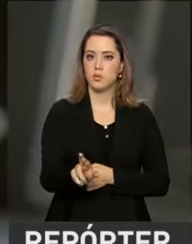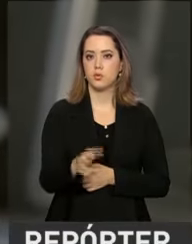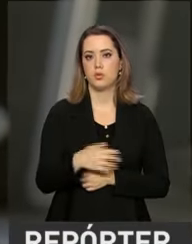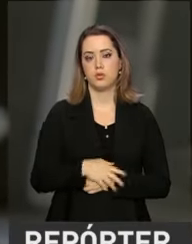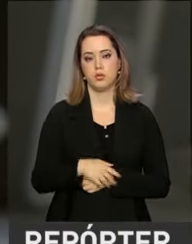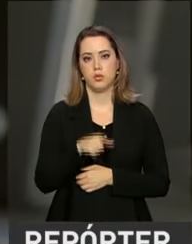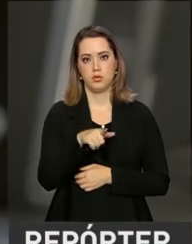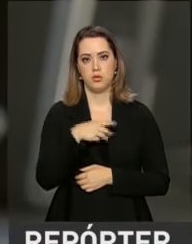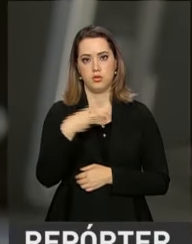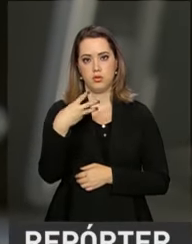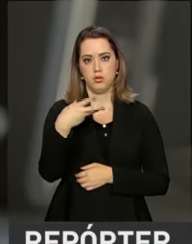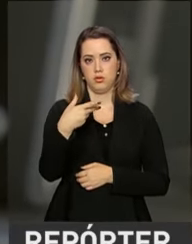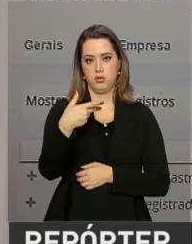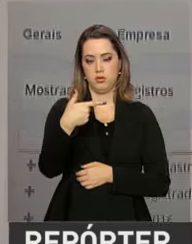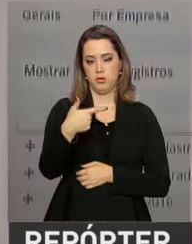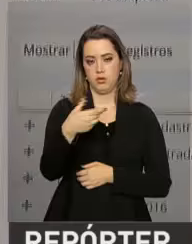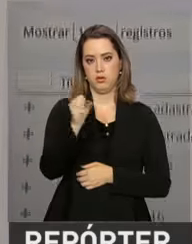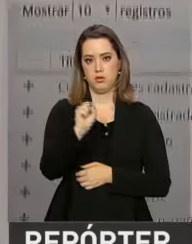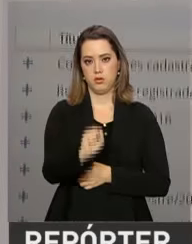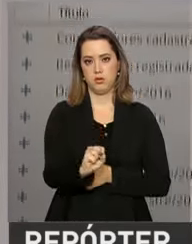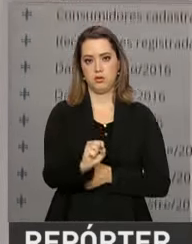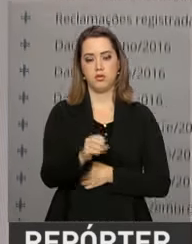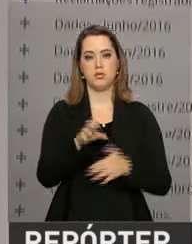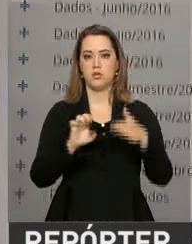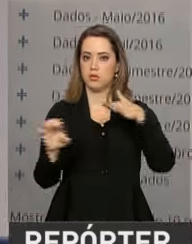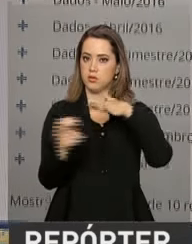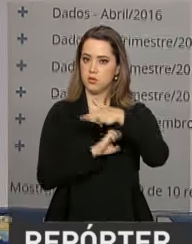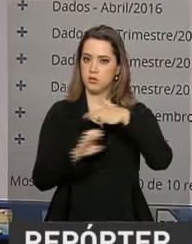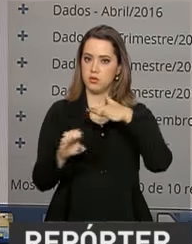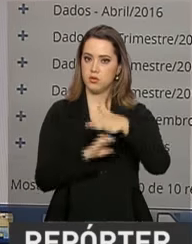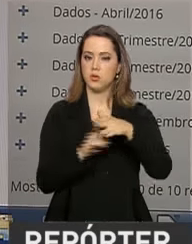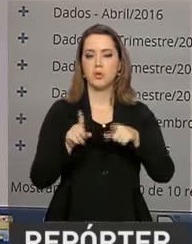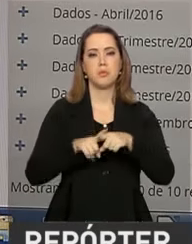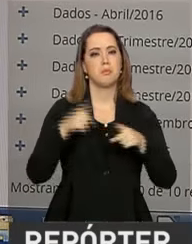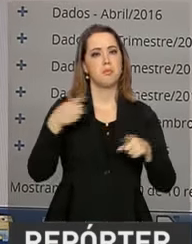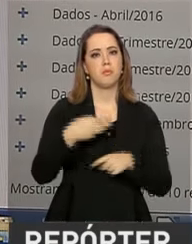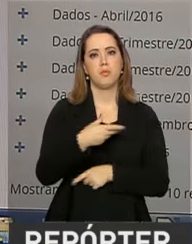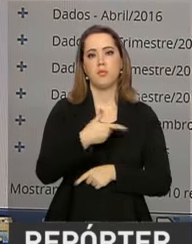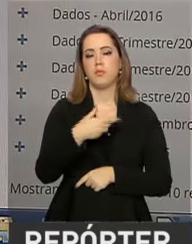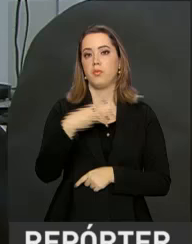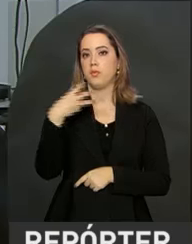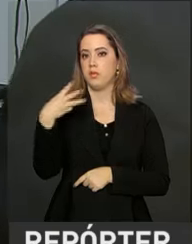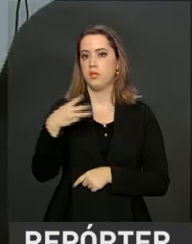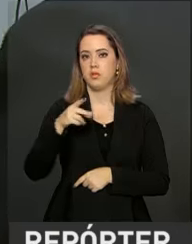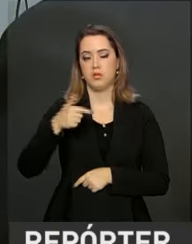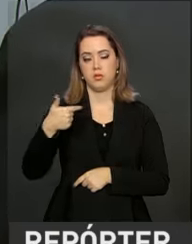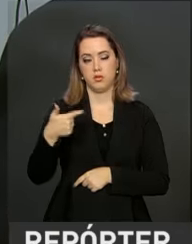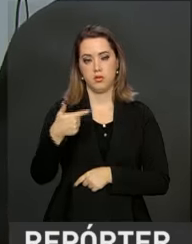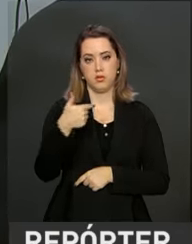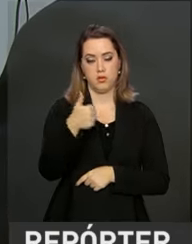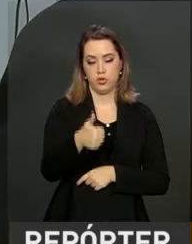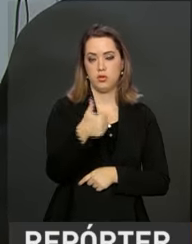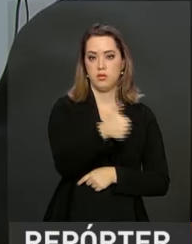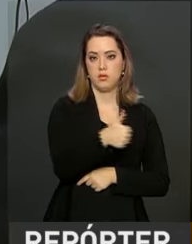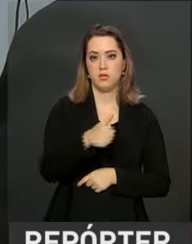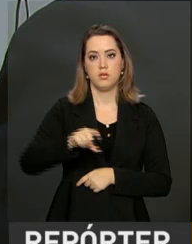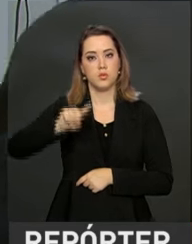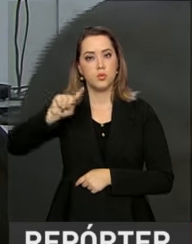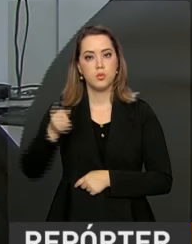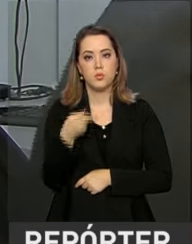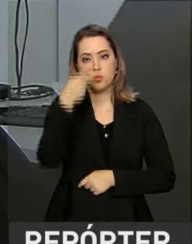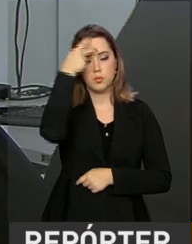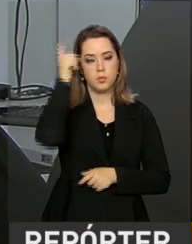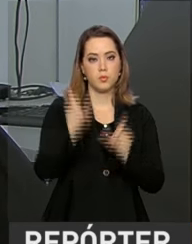São 328 empresas e mais de 311 mil pessoas cadastradas. Fazer a reclamação pelo site é